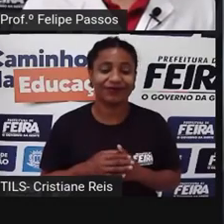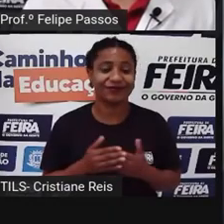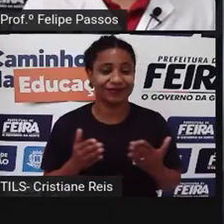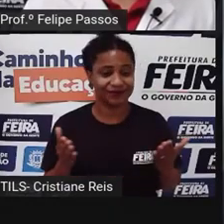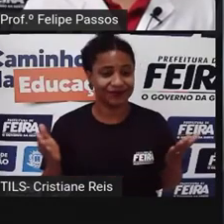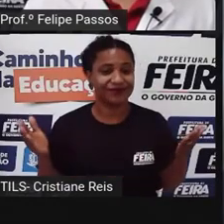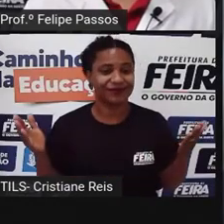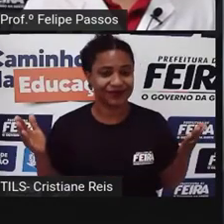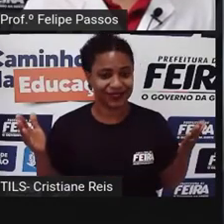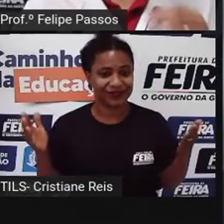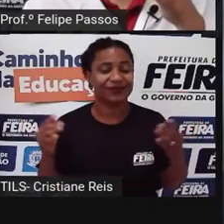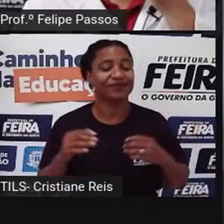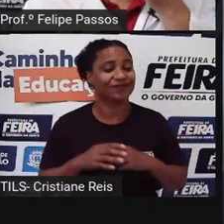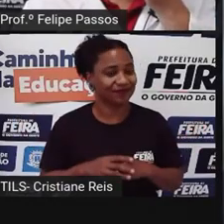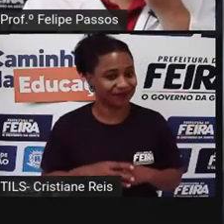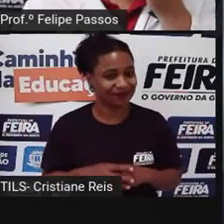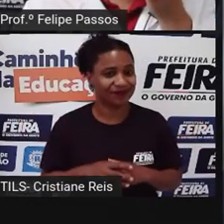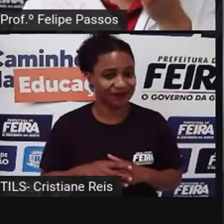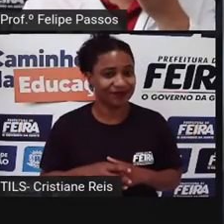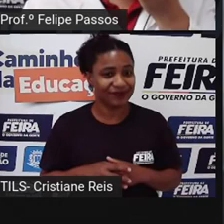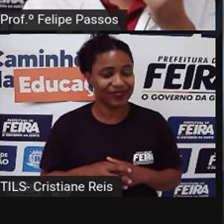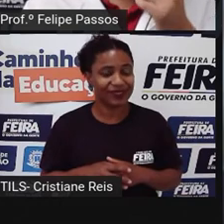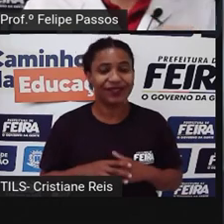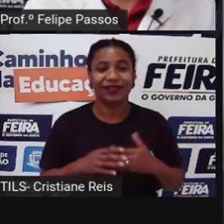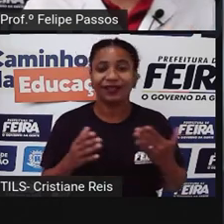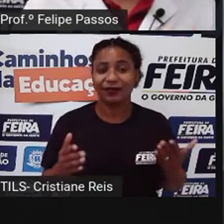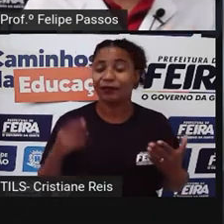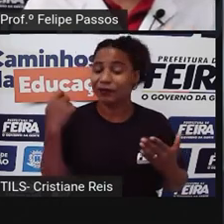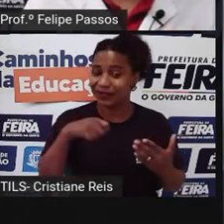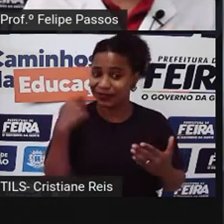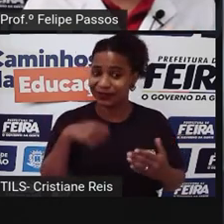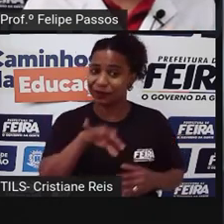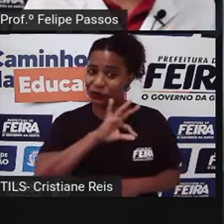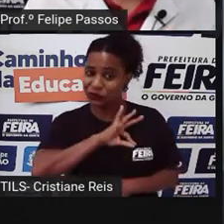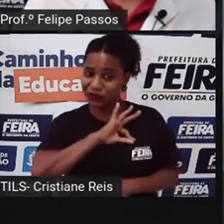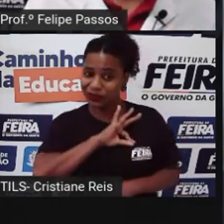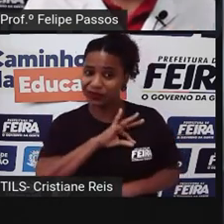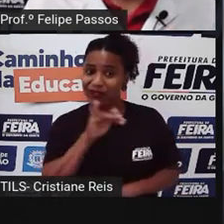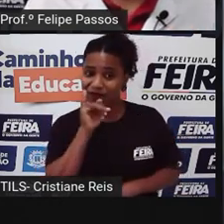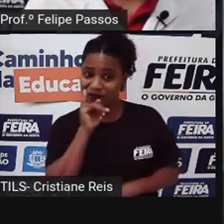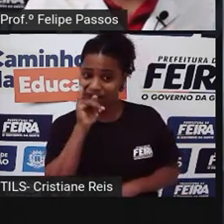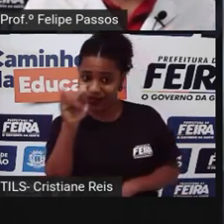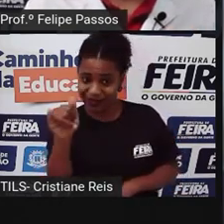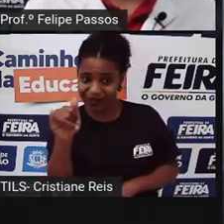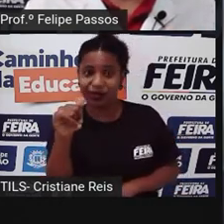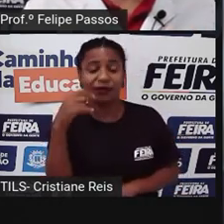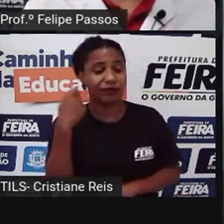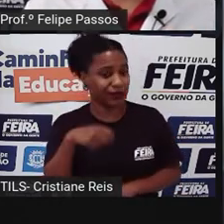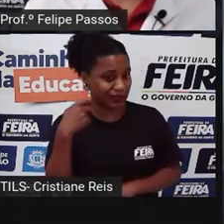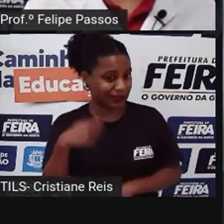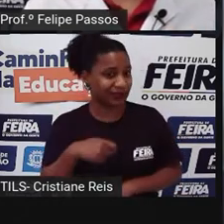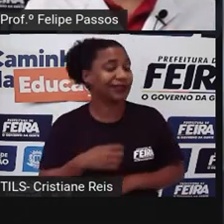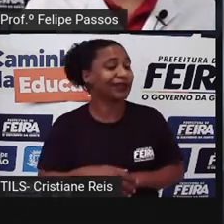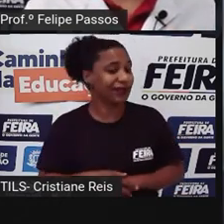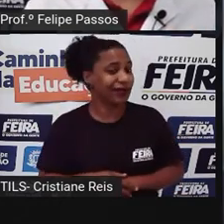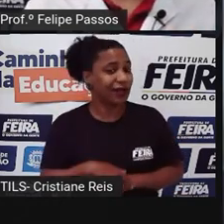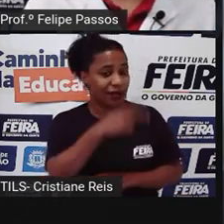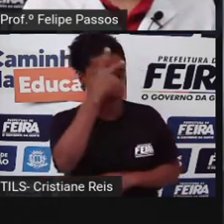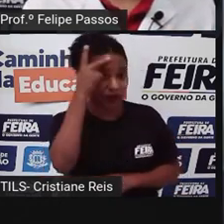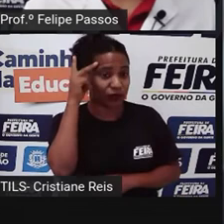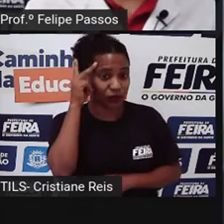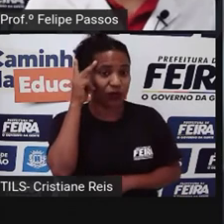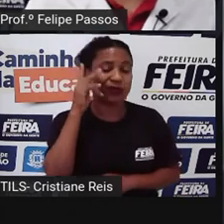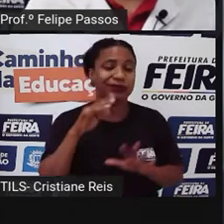né? Cabe denúncia. Turismo sexual não é permitido, por mais que alguns políticos